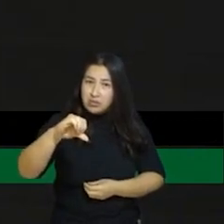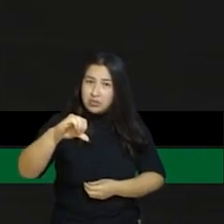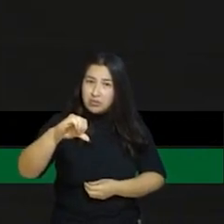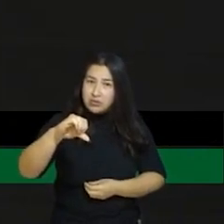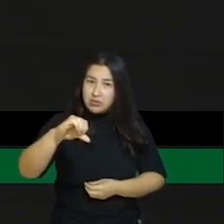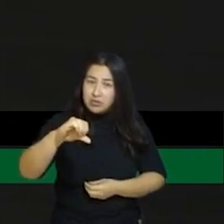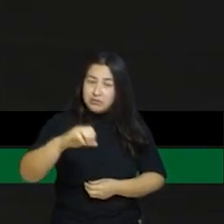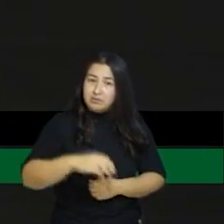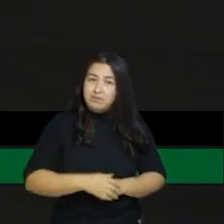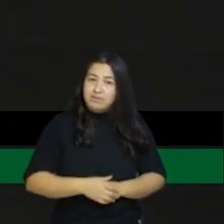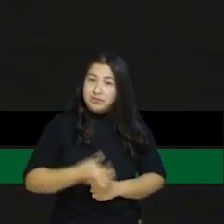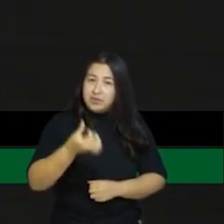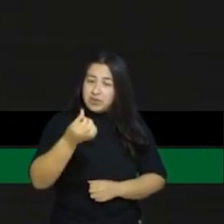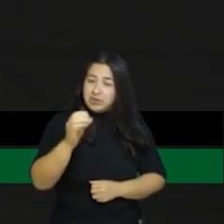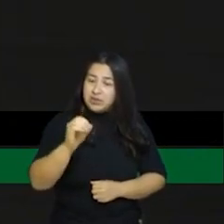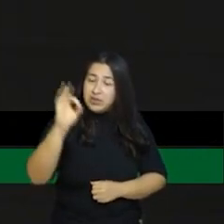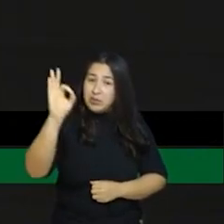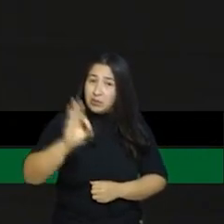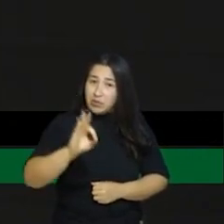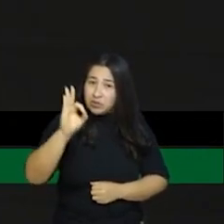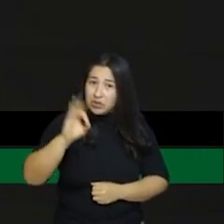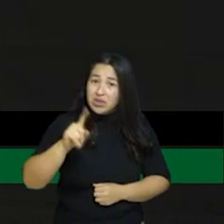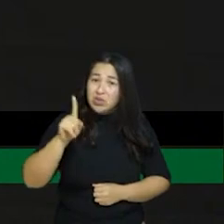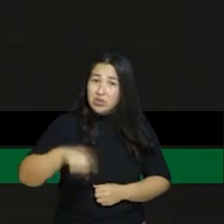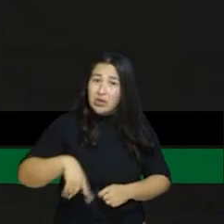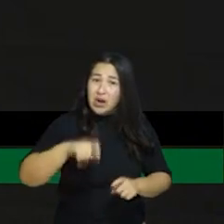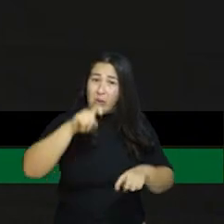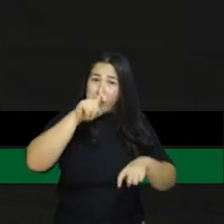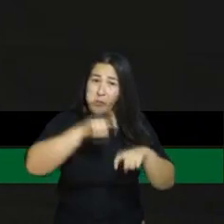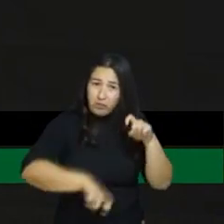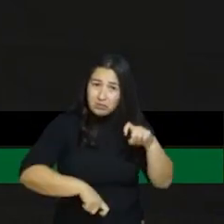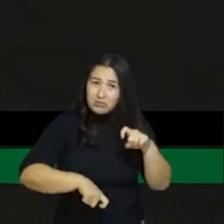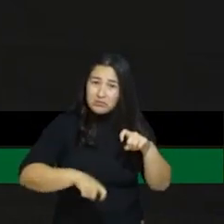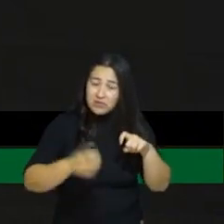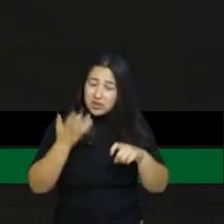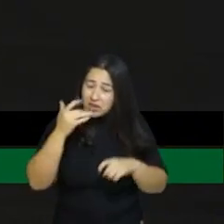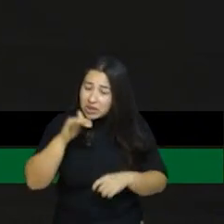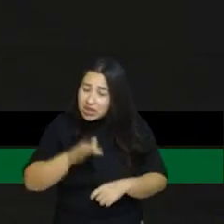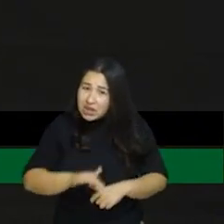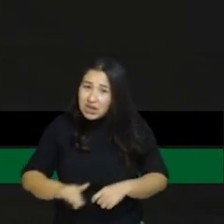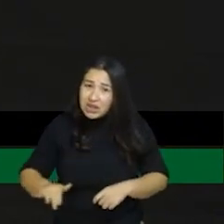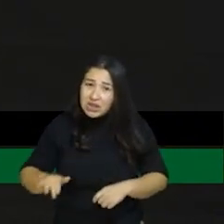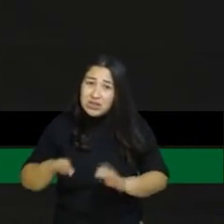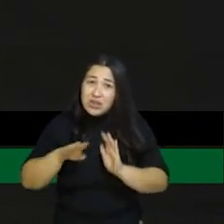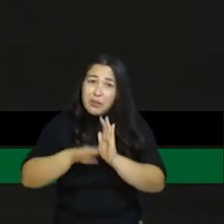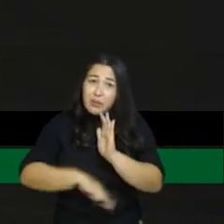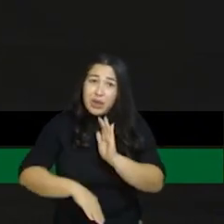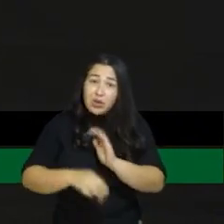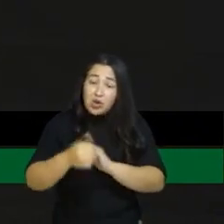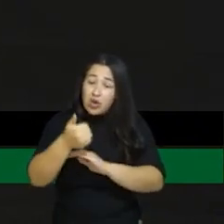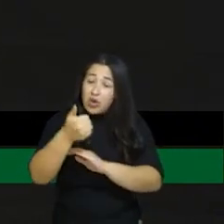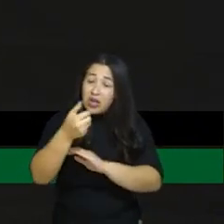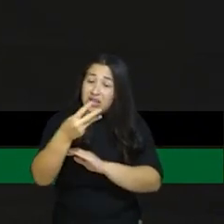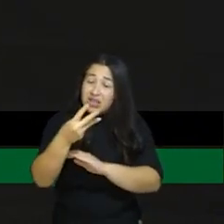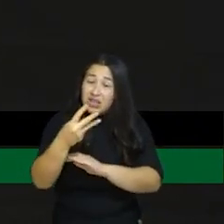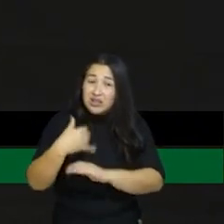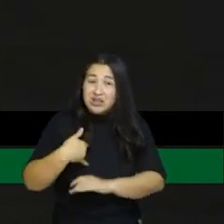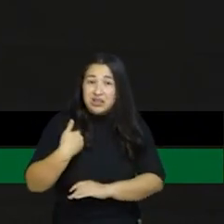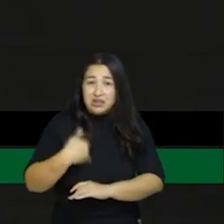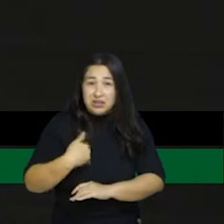60% do número principal, são estupro de vulnerável, crianças menores de 13 anos.